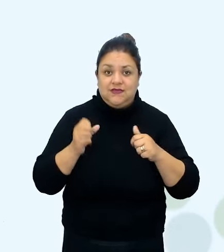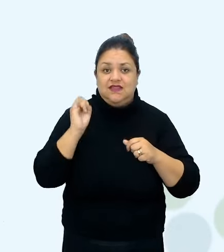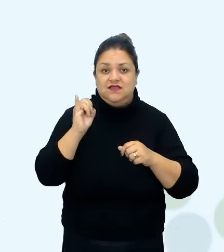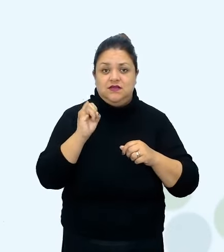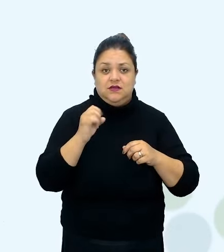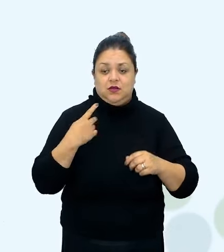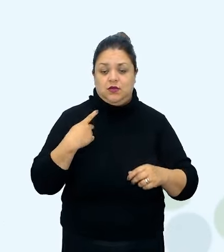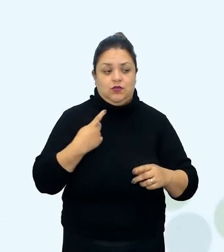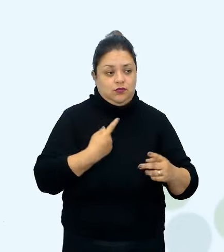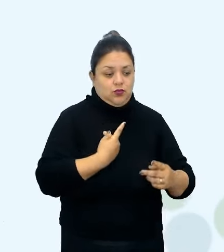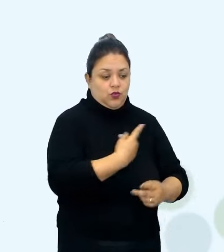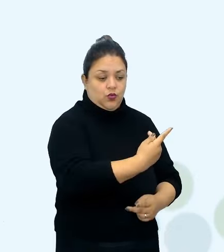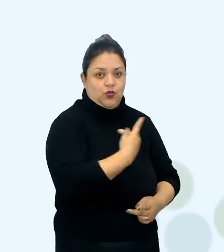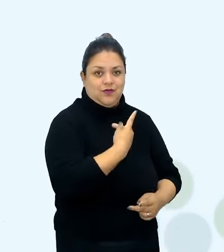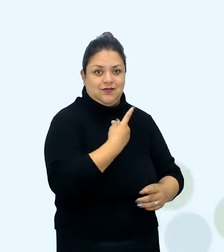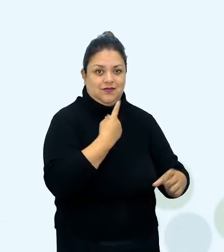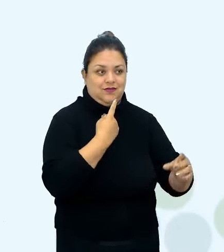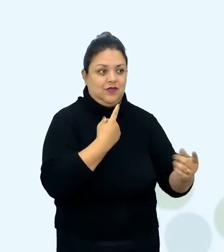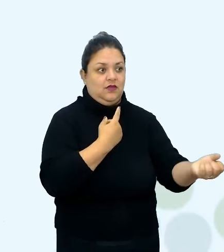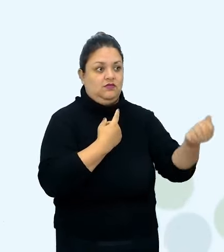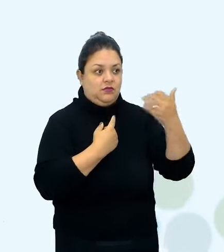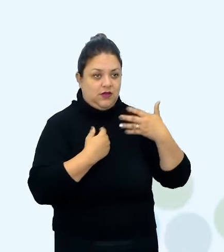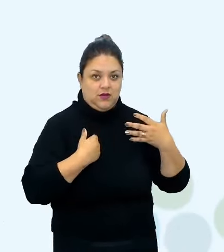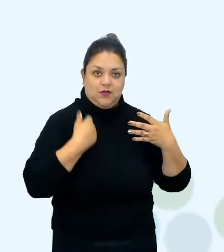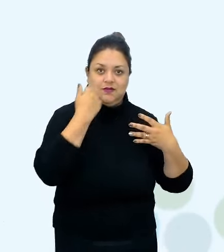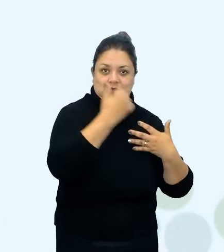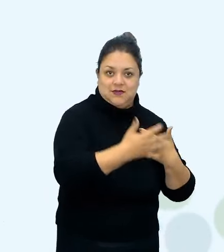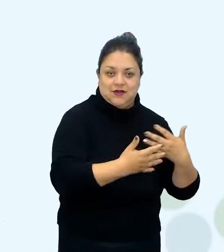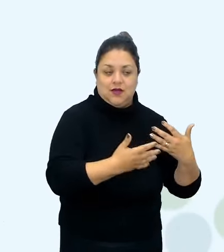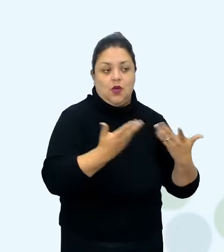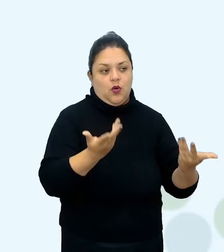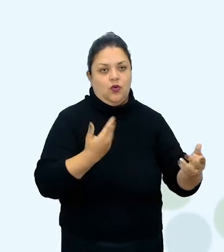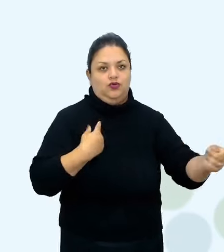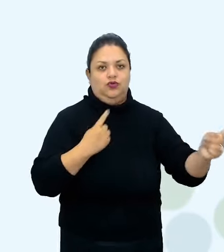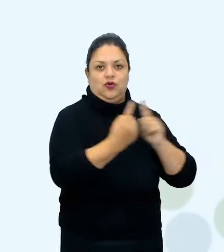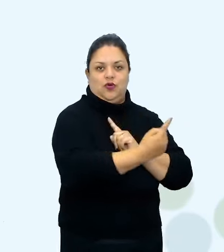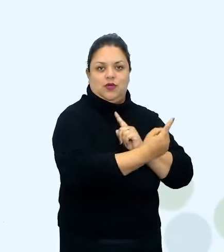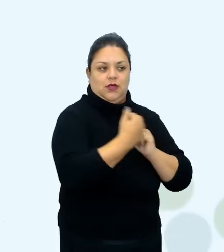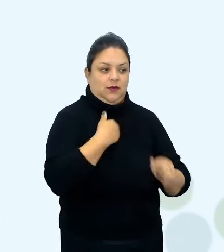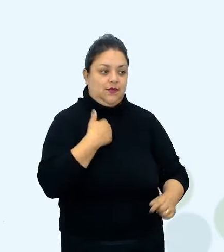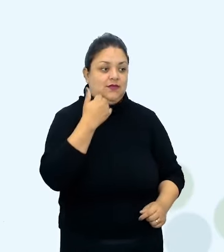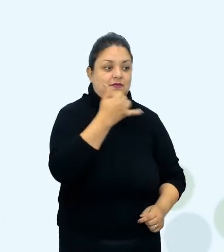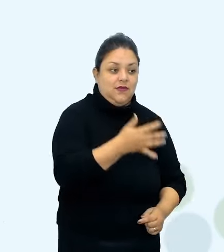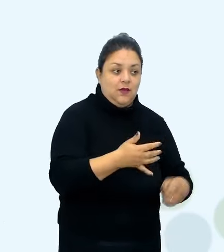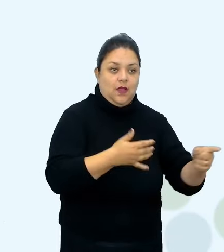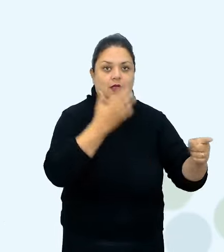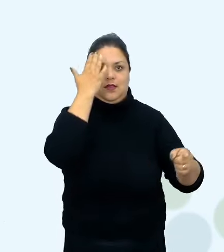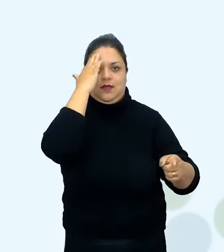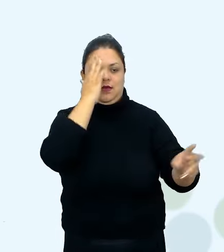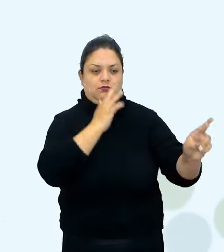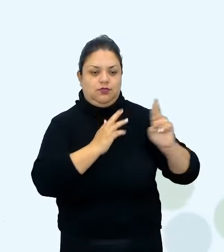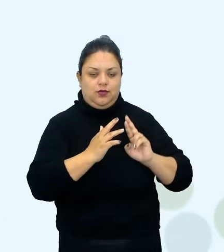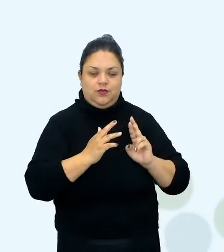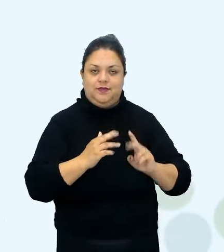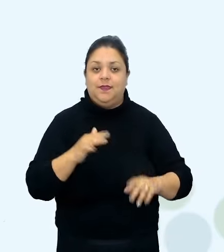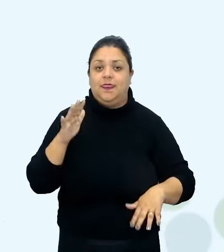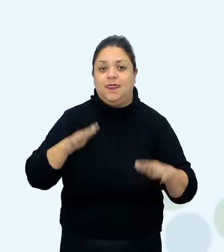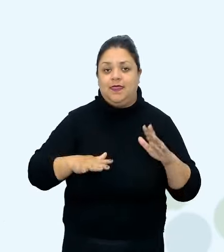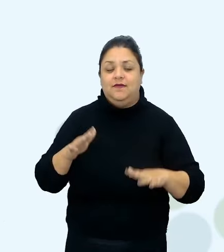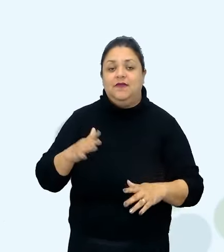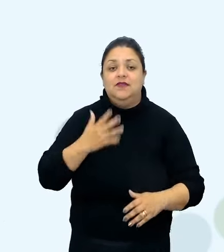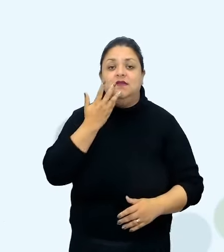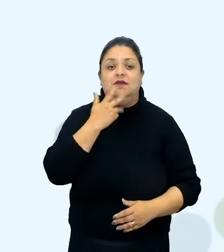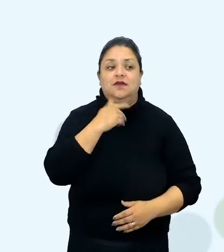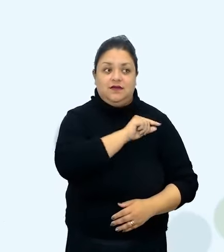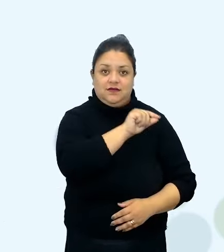pessoas, que uma informa e a outra recebe, interpreta e responde. Então, às vezes, a criança com deficiência